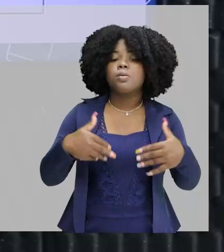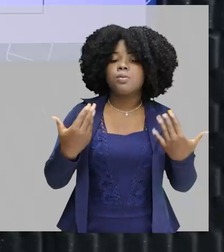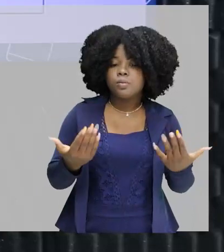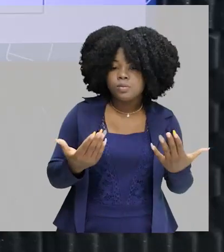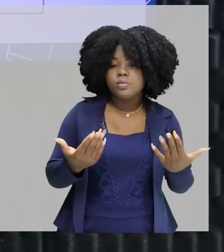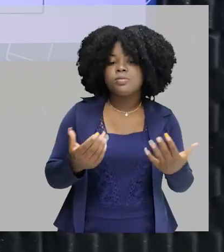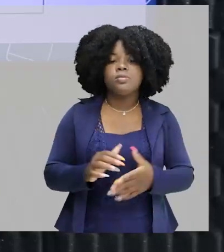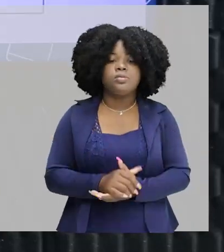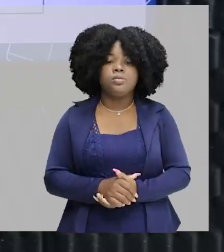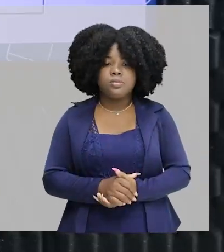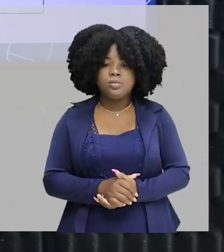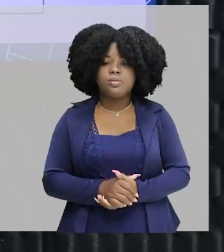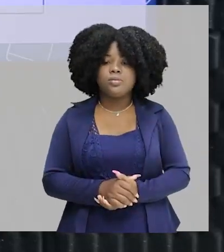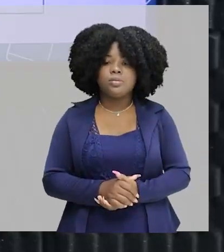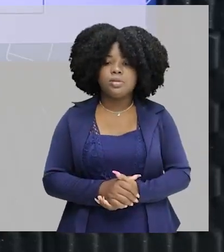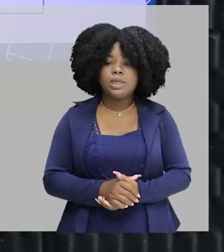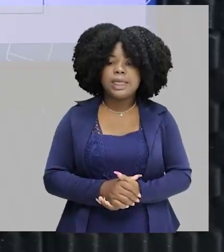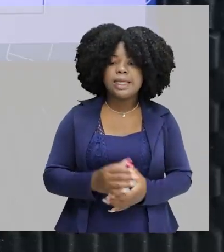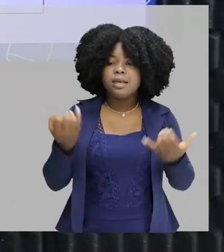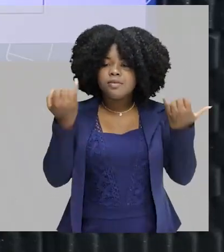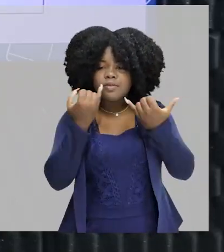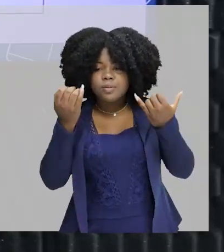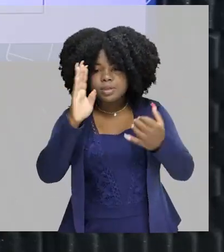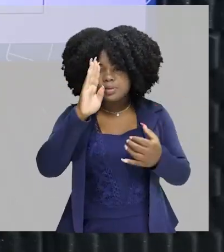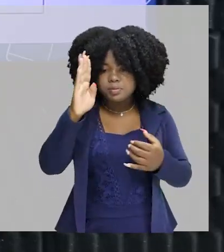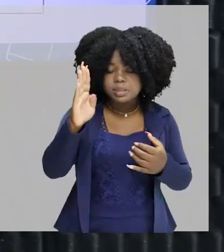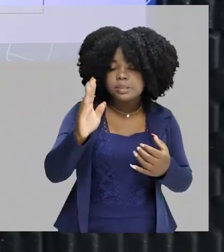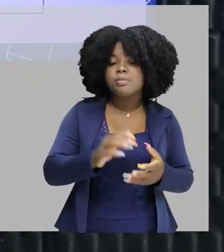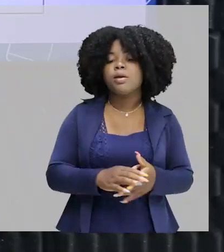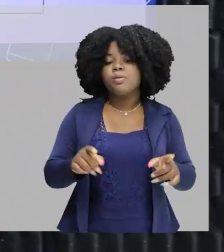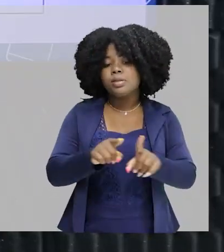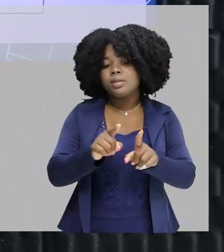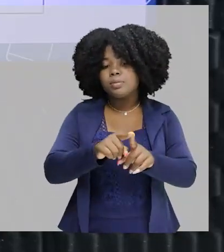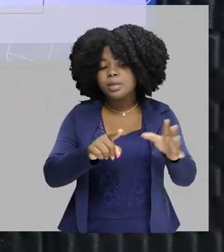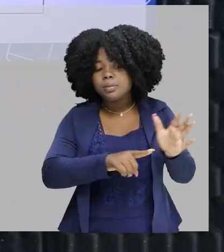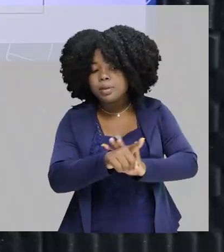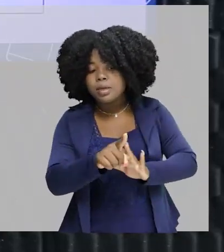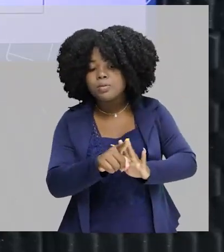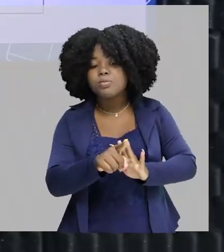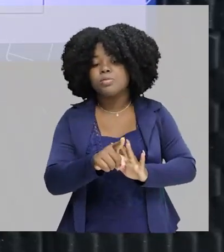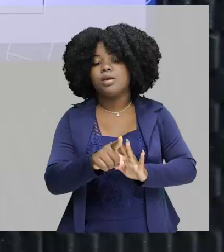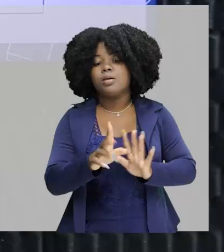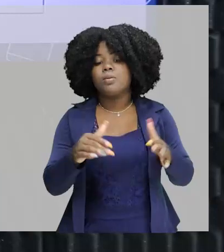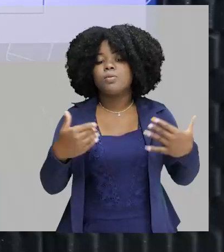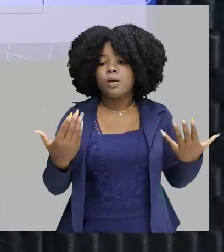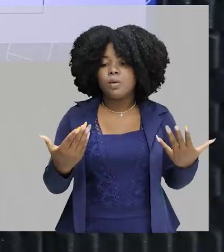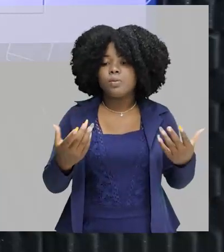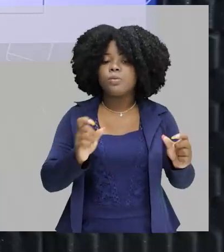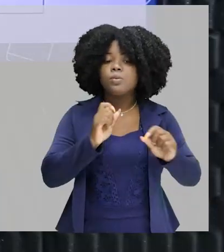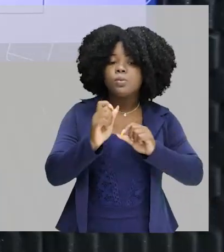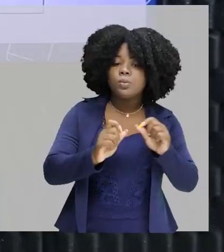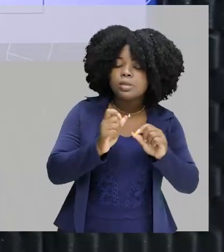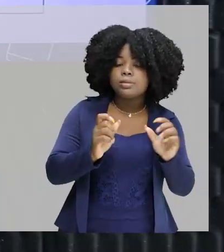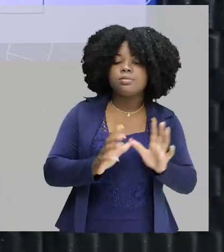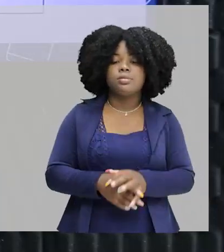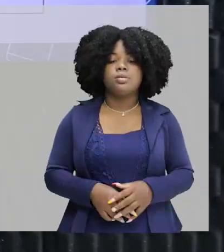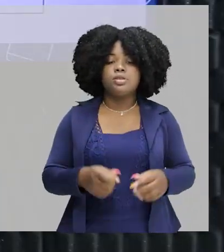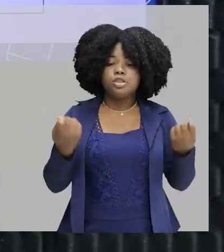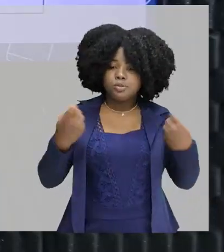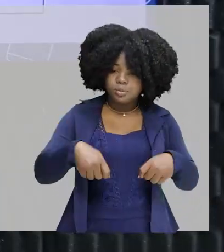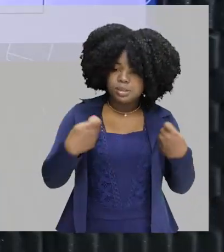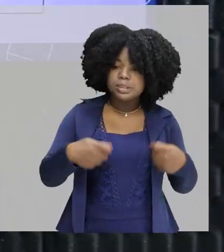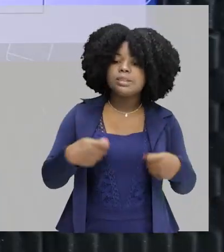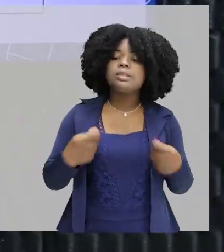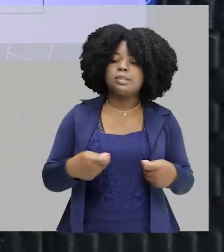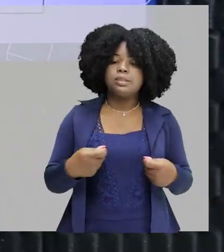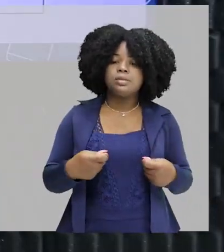do problema e qual é a pergunta do problema. É inerente, a gente precisa retirar essas